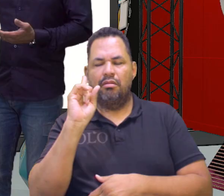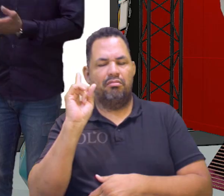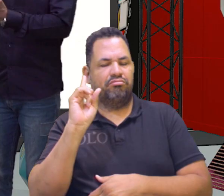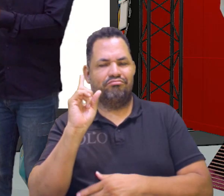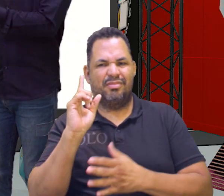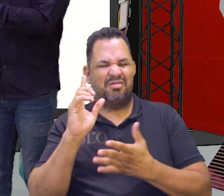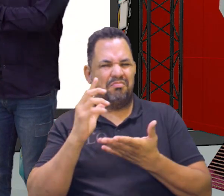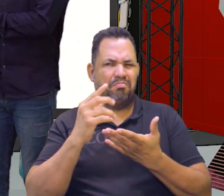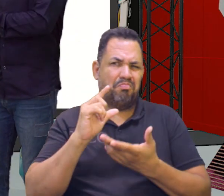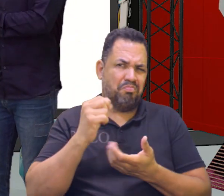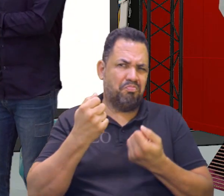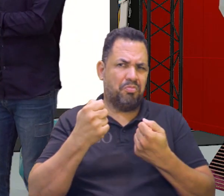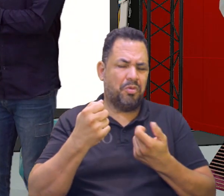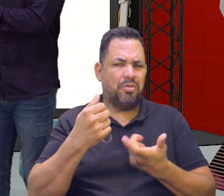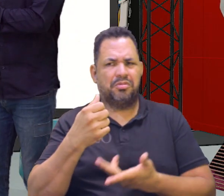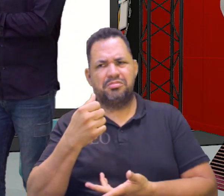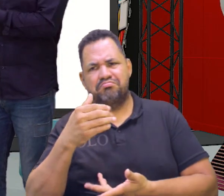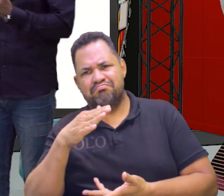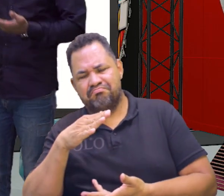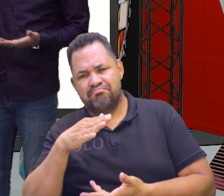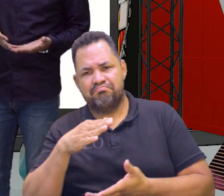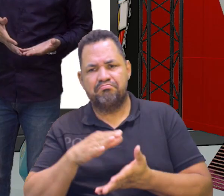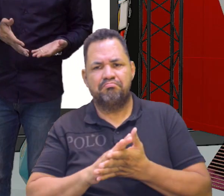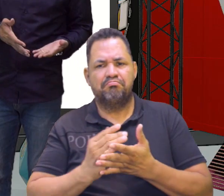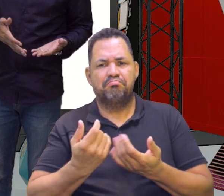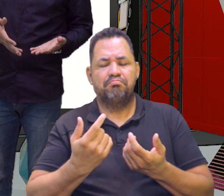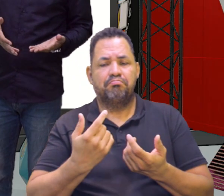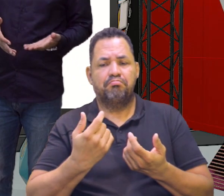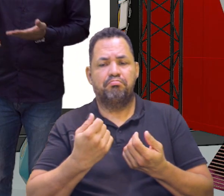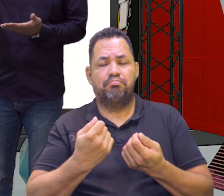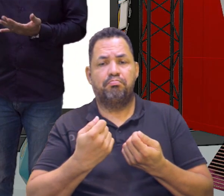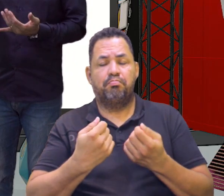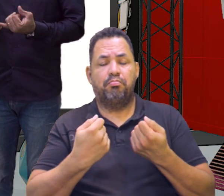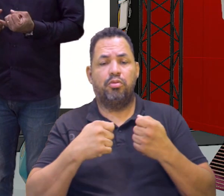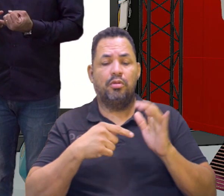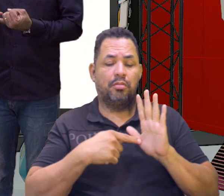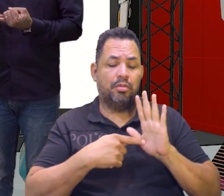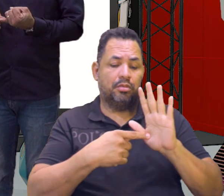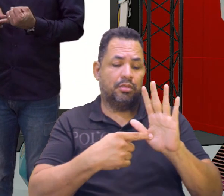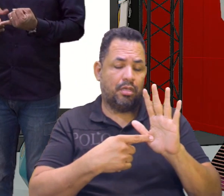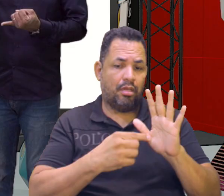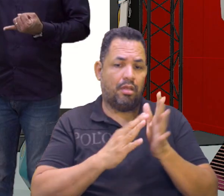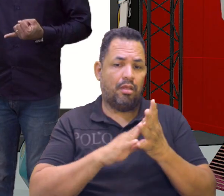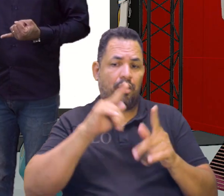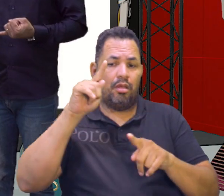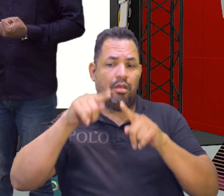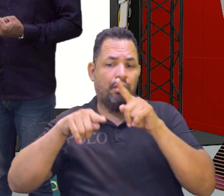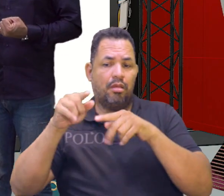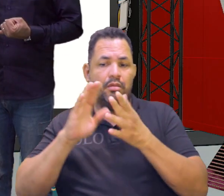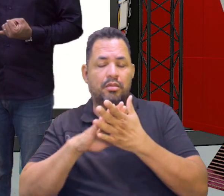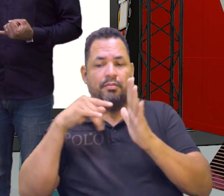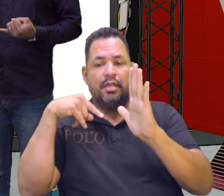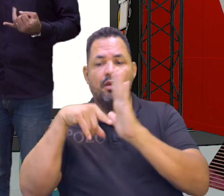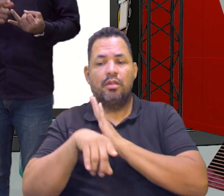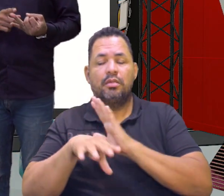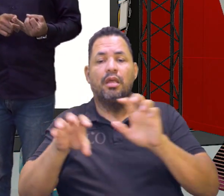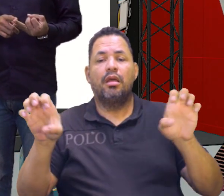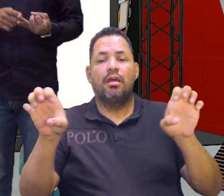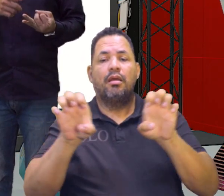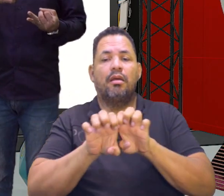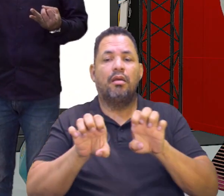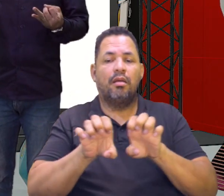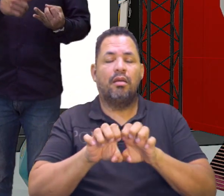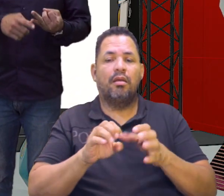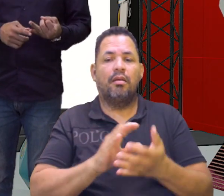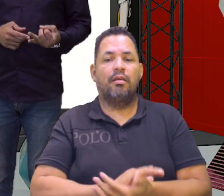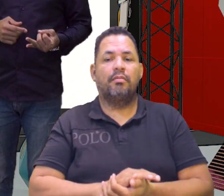até pode me dar um gráfico e pedir a equação. Posso fazer usando geometria analítica, eu posso fazer